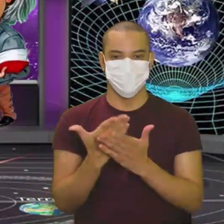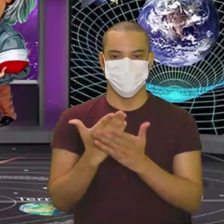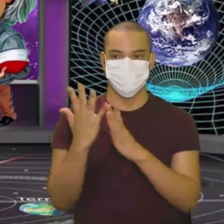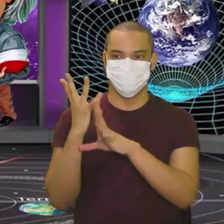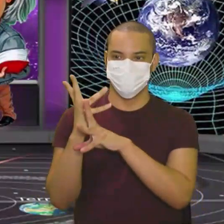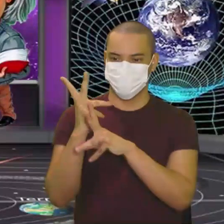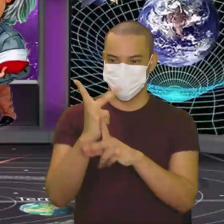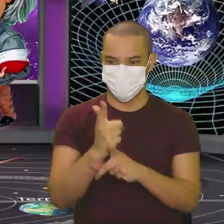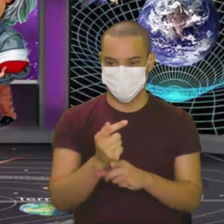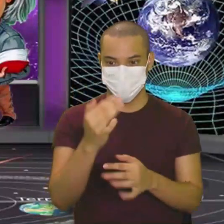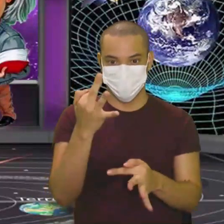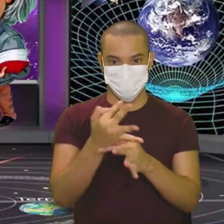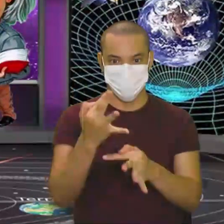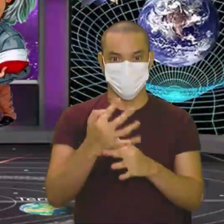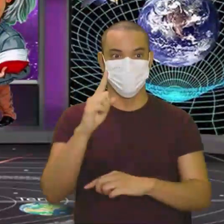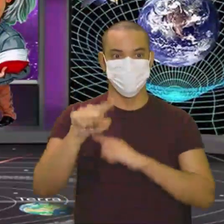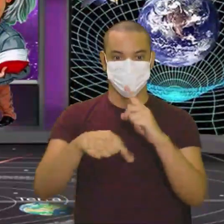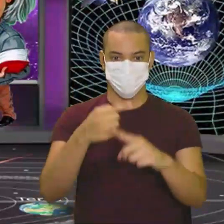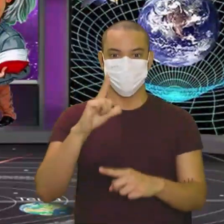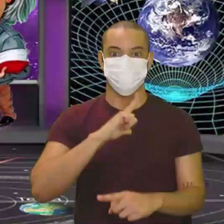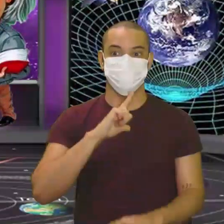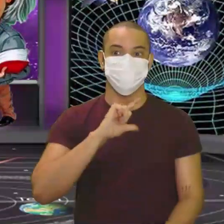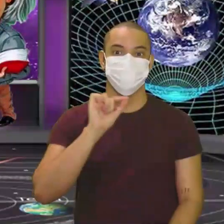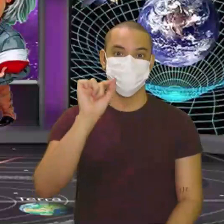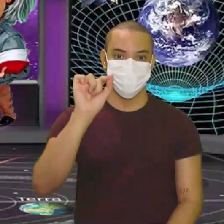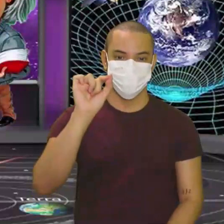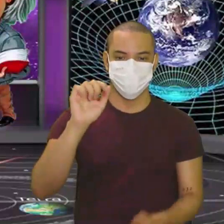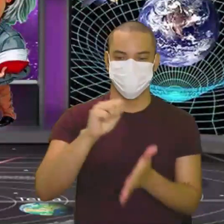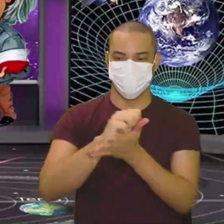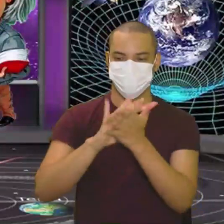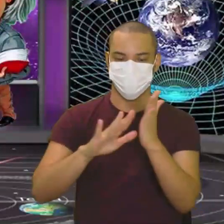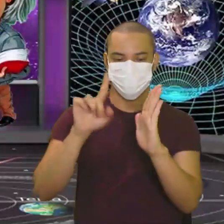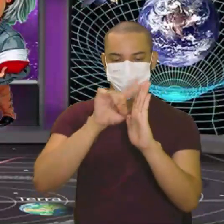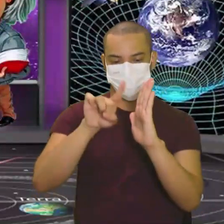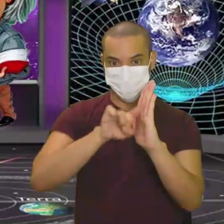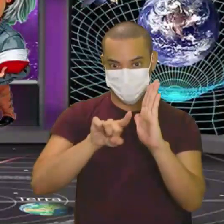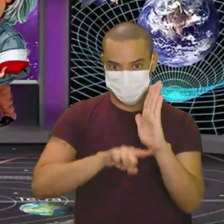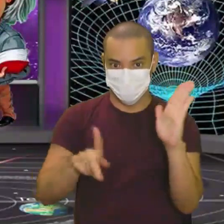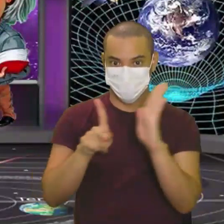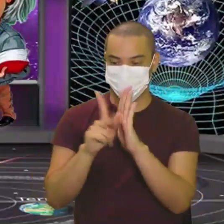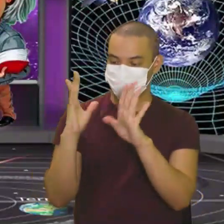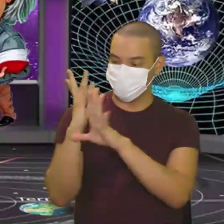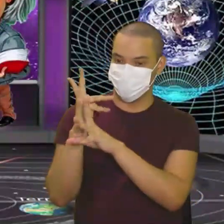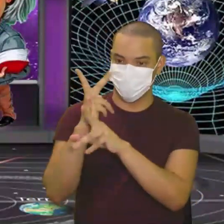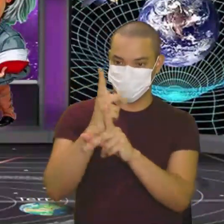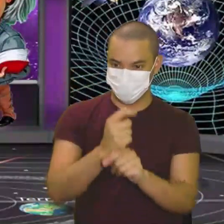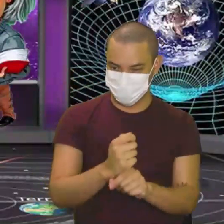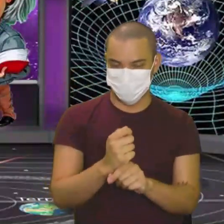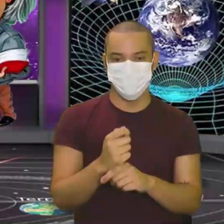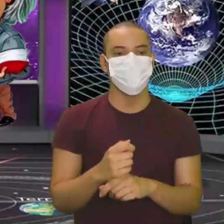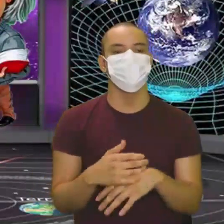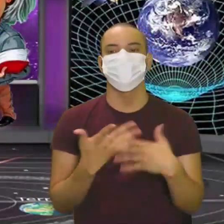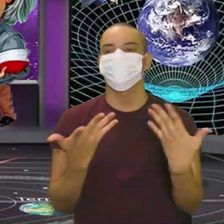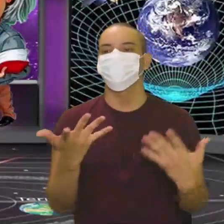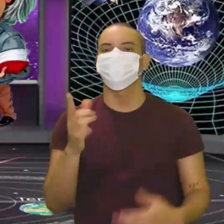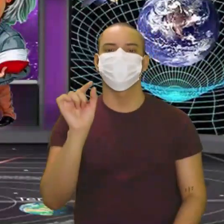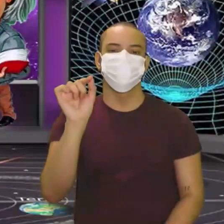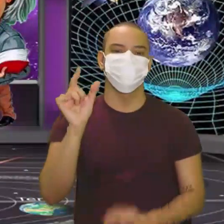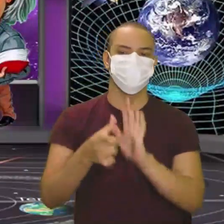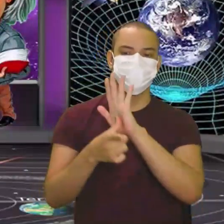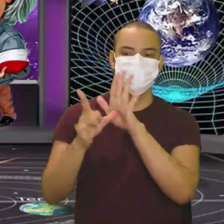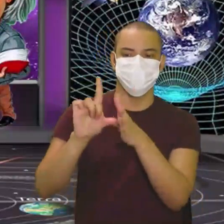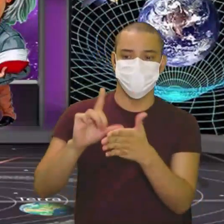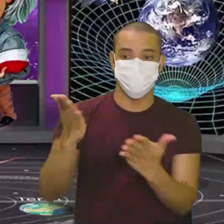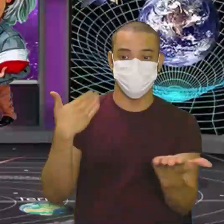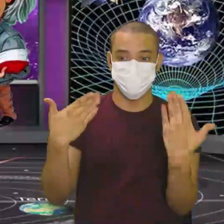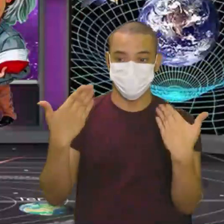de física e logo Depois teremos os nossos famosos exercícios de revisão Ok galerinha o que que nós estávamos